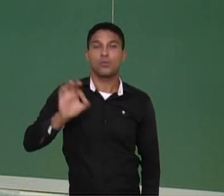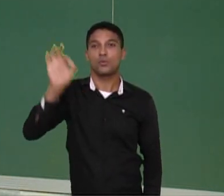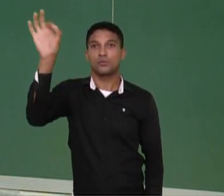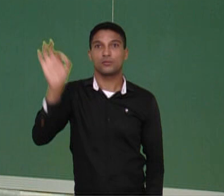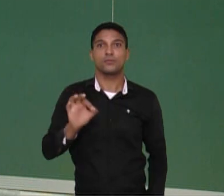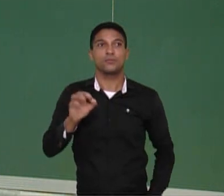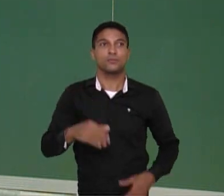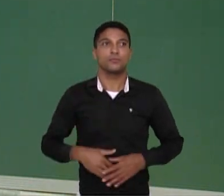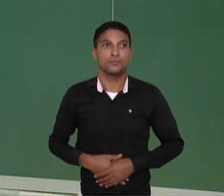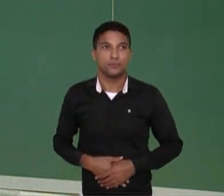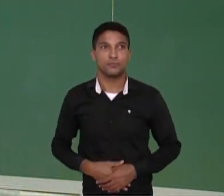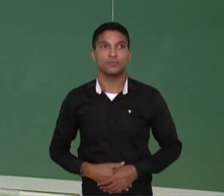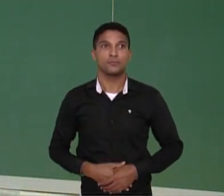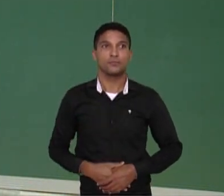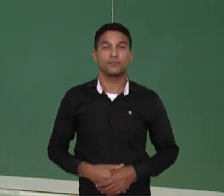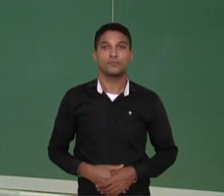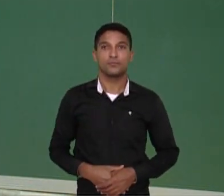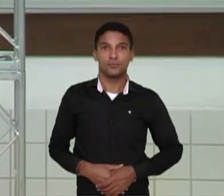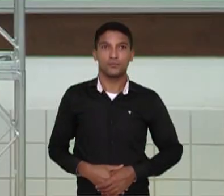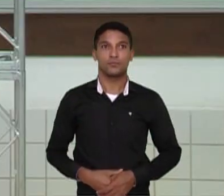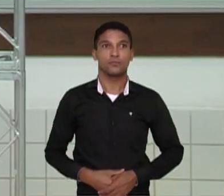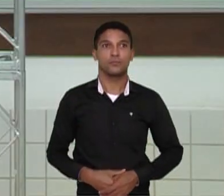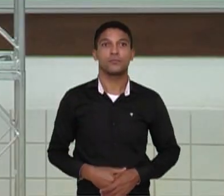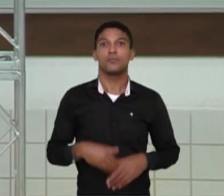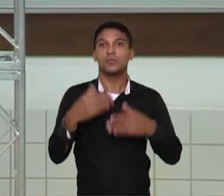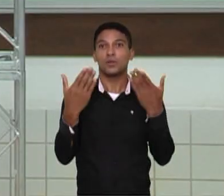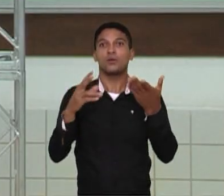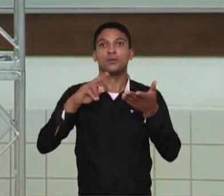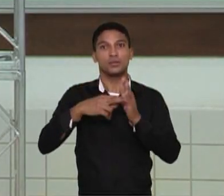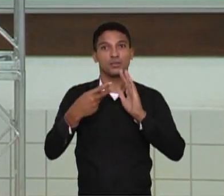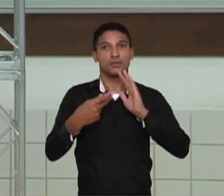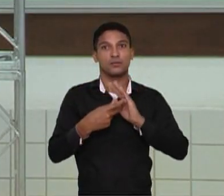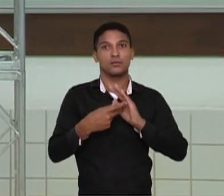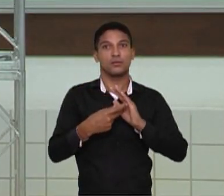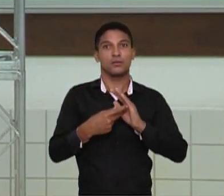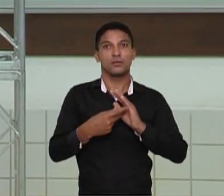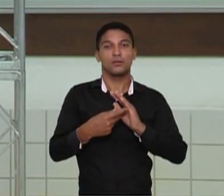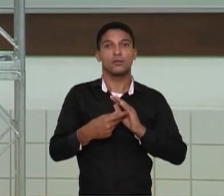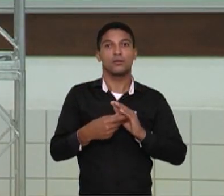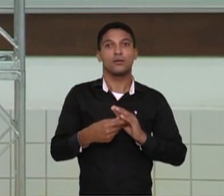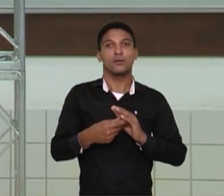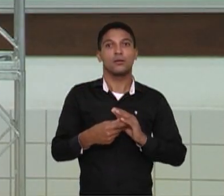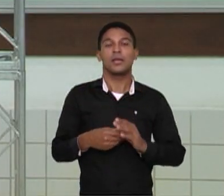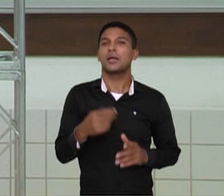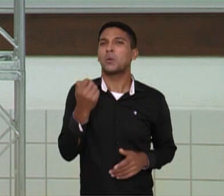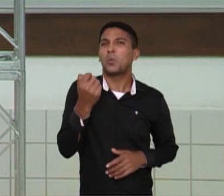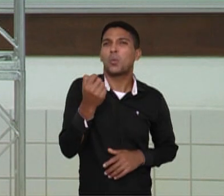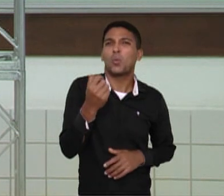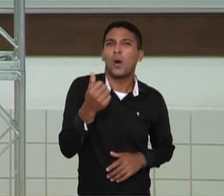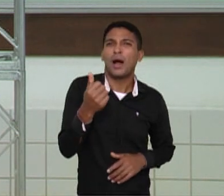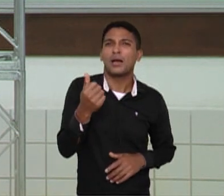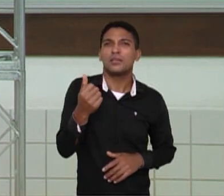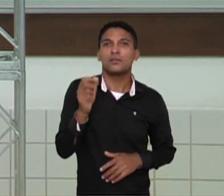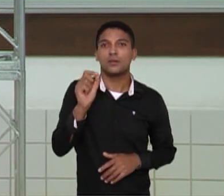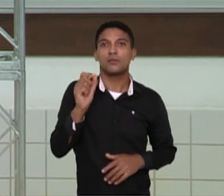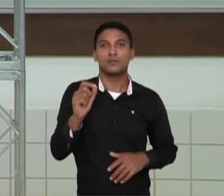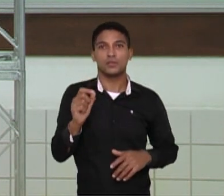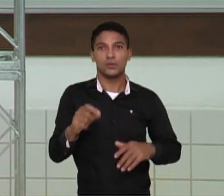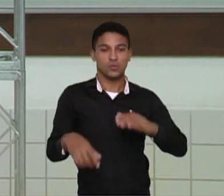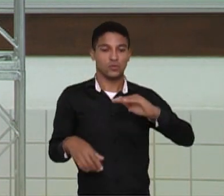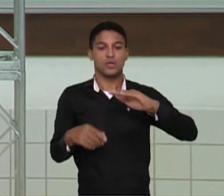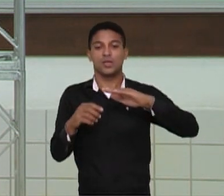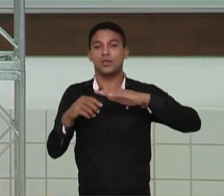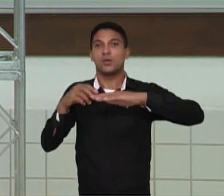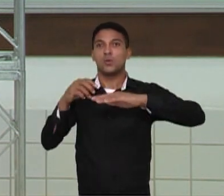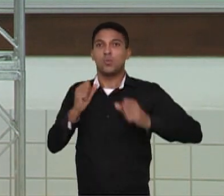42,5%. Ok? Então, essa é a ideia. É quase meia volta, mas é um pouquinho menos de meia volta.